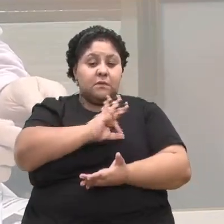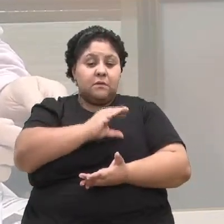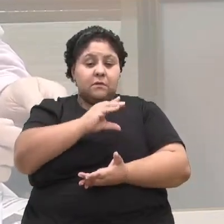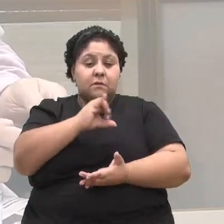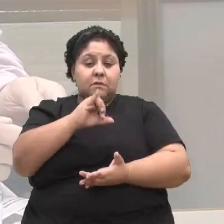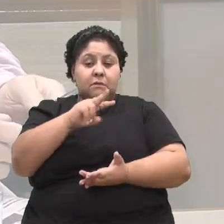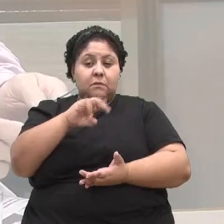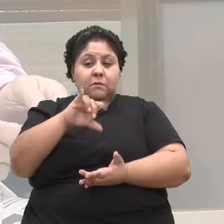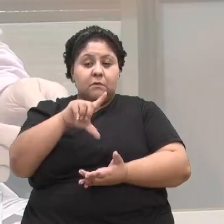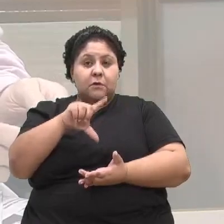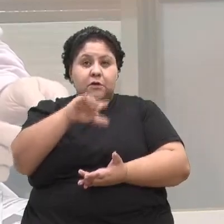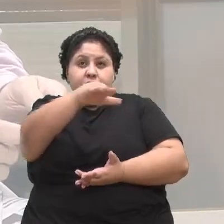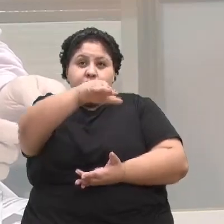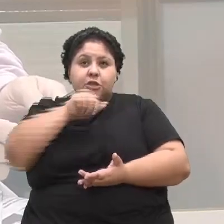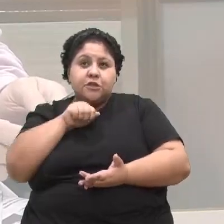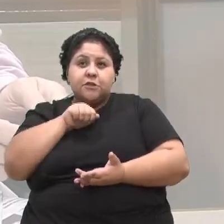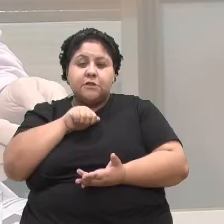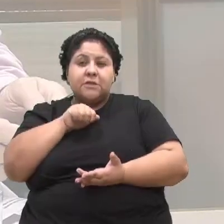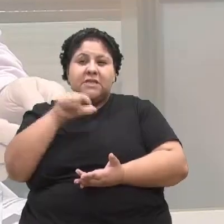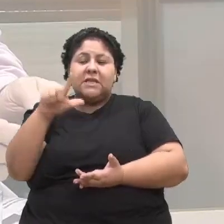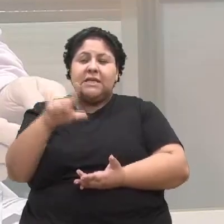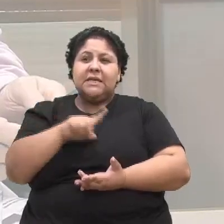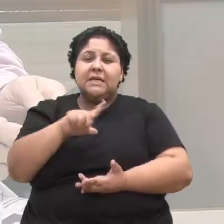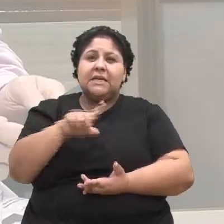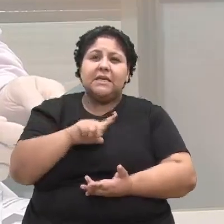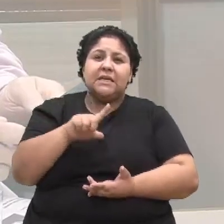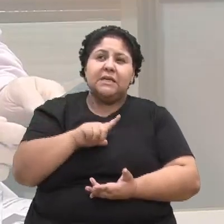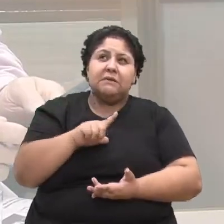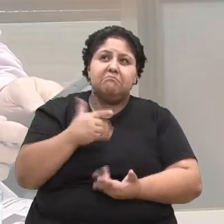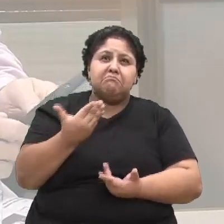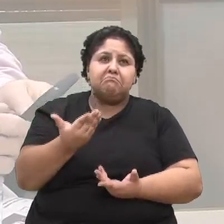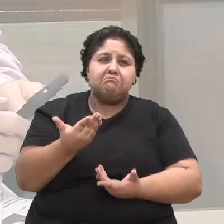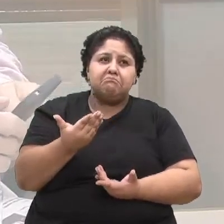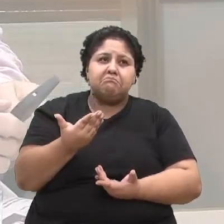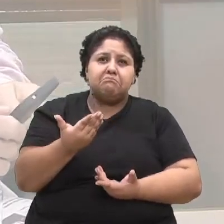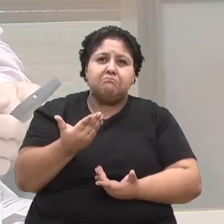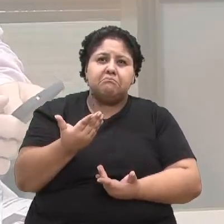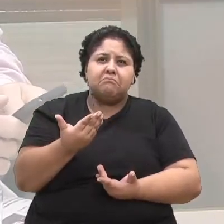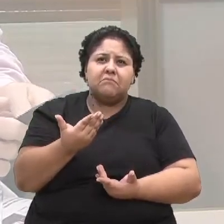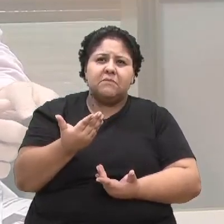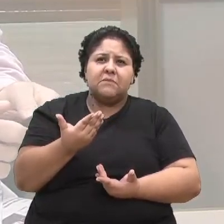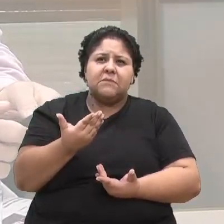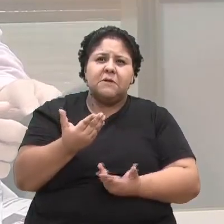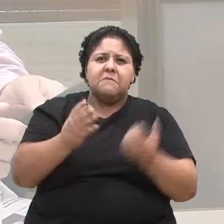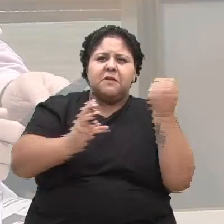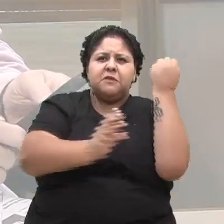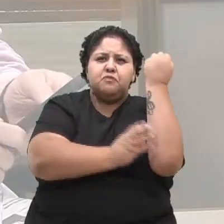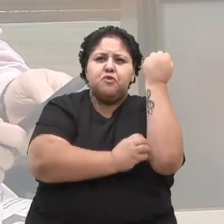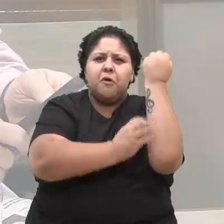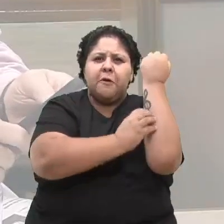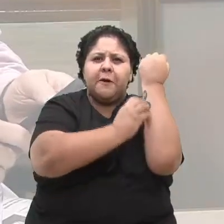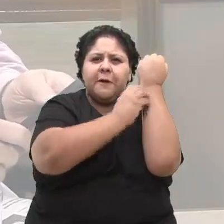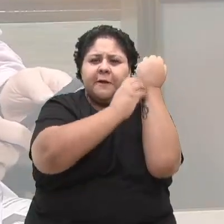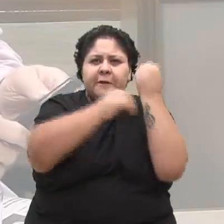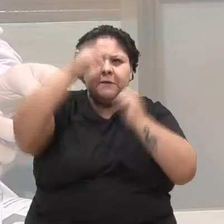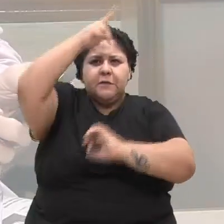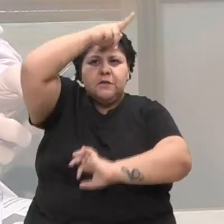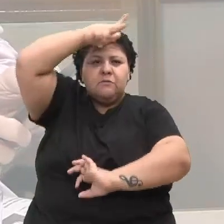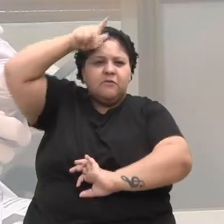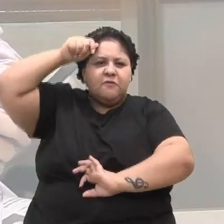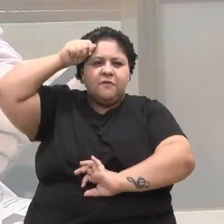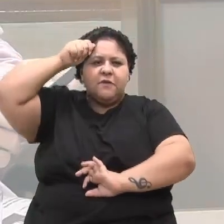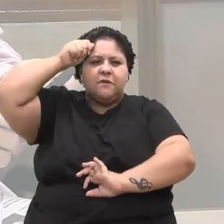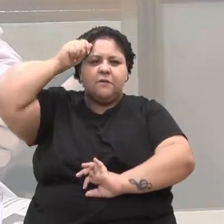né, envolvida quando se teve, né, digamos assim, questões mais robustas, né? E o prefeito imediatamente tomou,